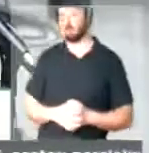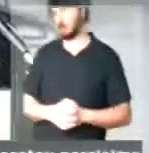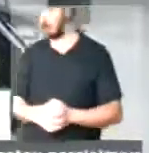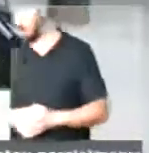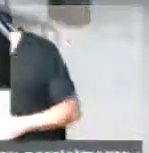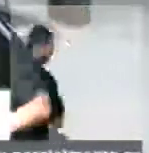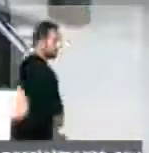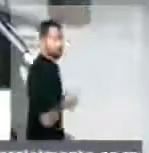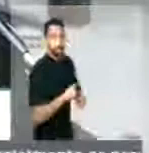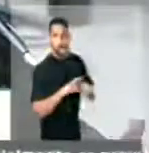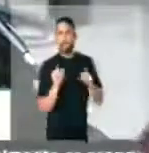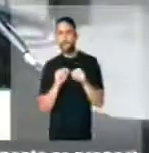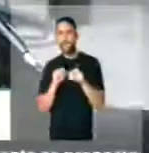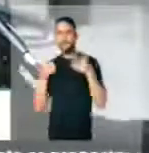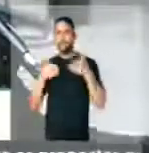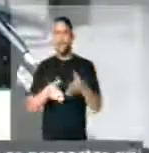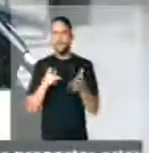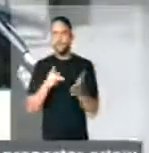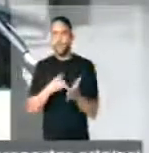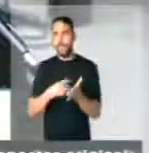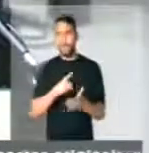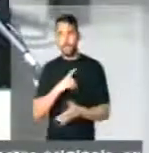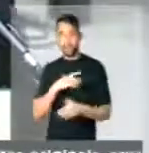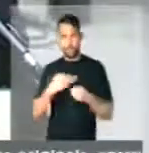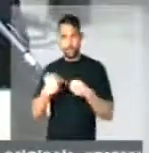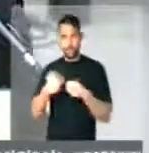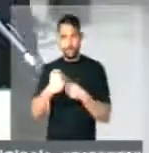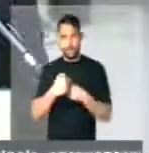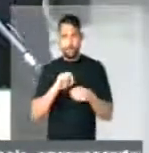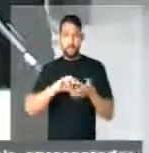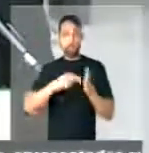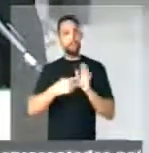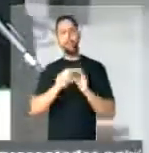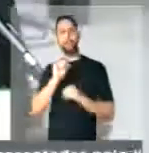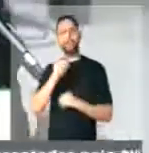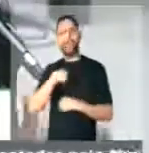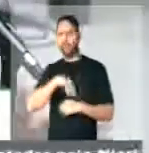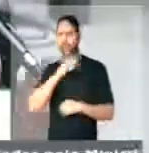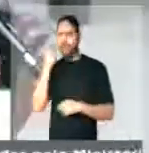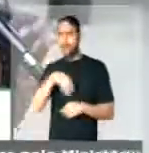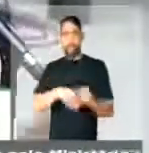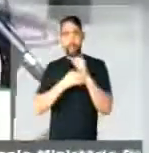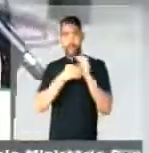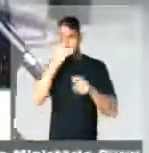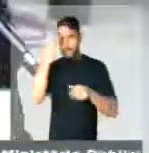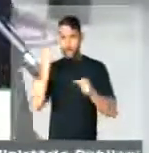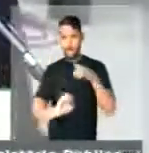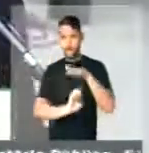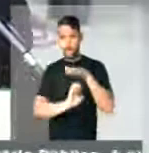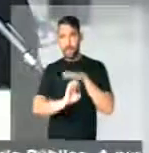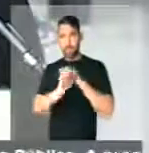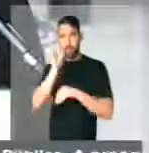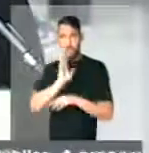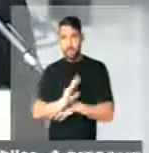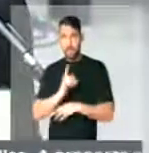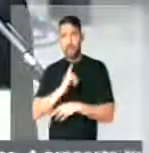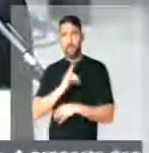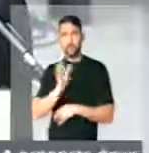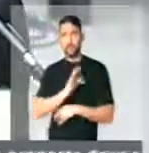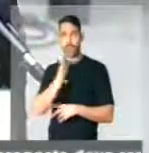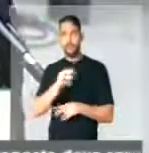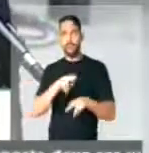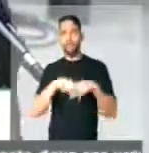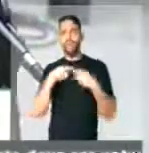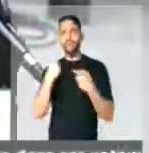ainda, mas que fazem parte da realidade do município. Ou seja, quero garantir então a esses construtores do Brasil que eles terão